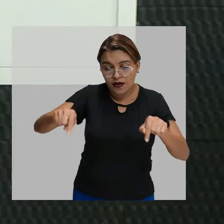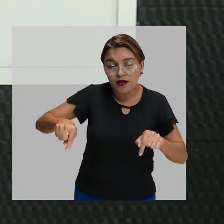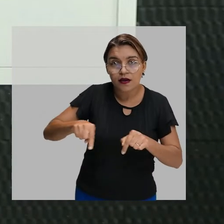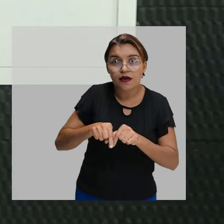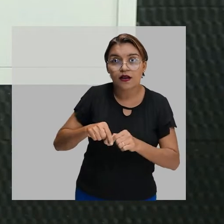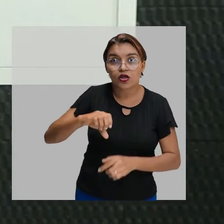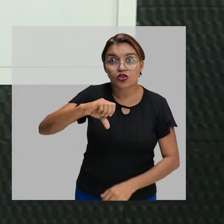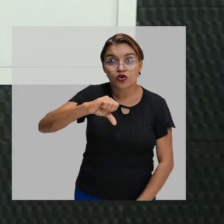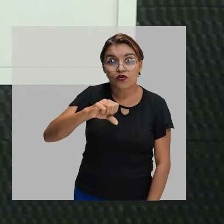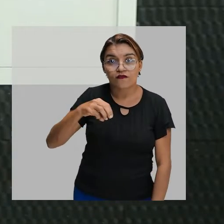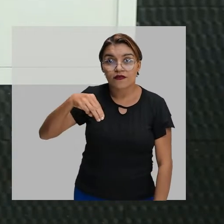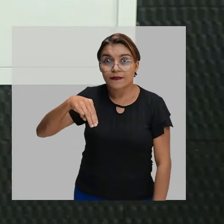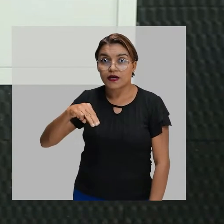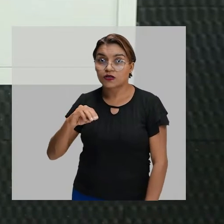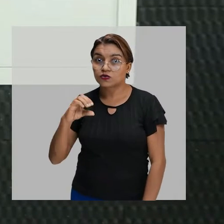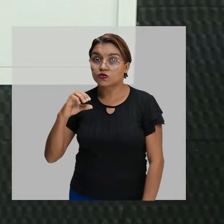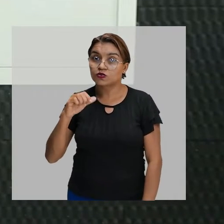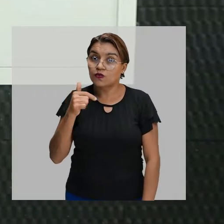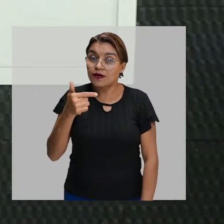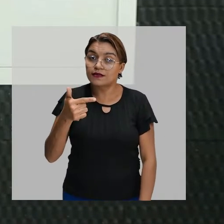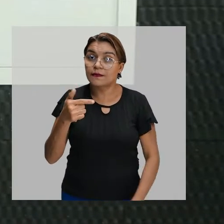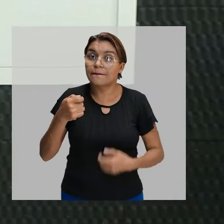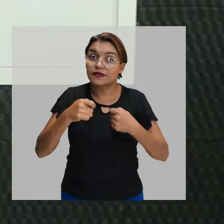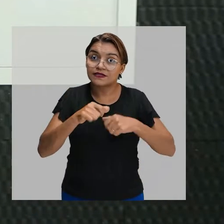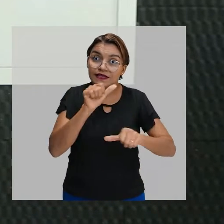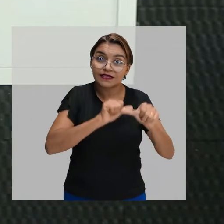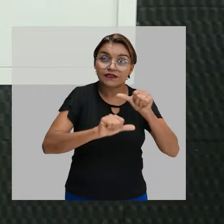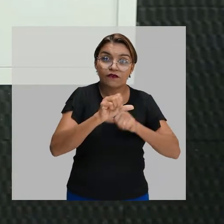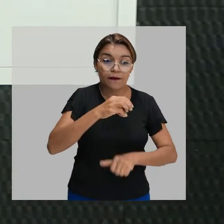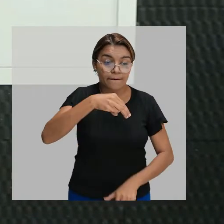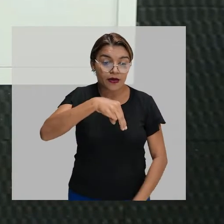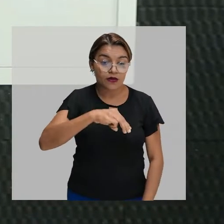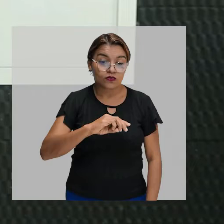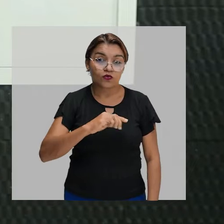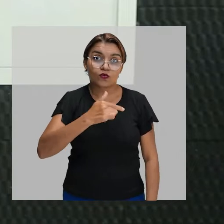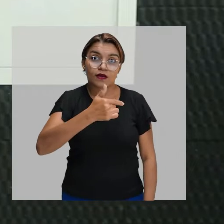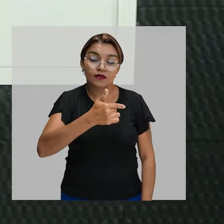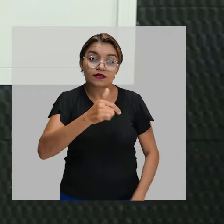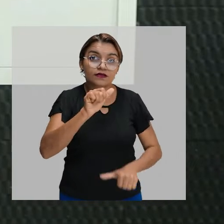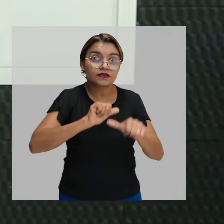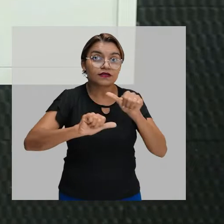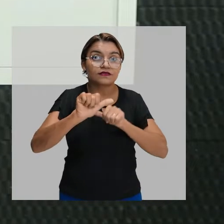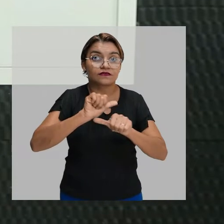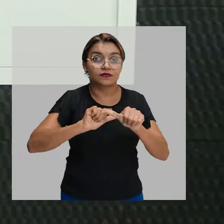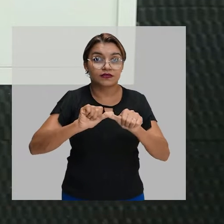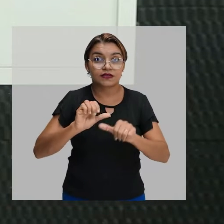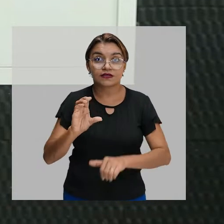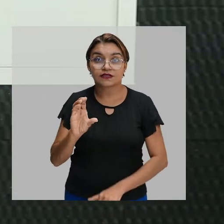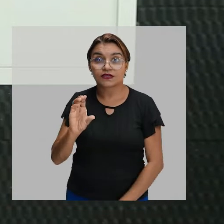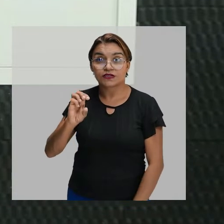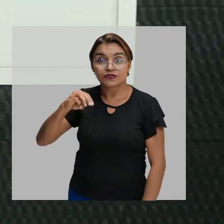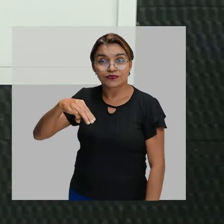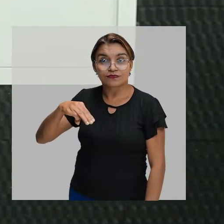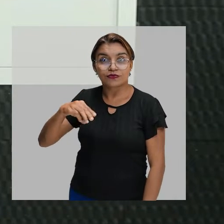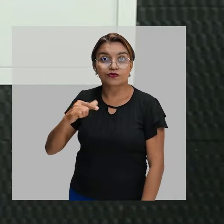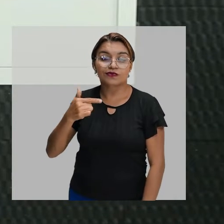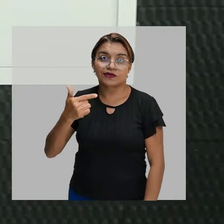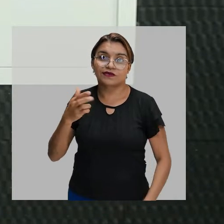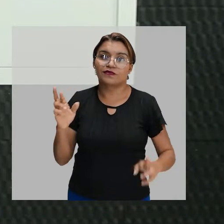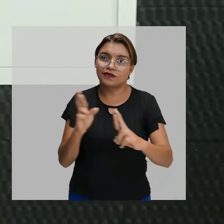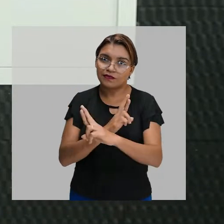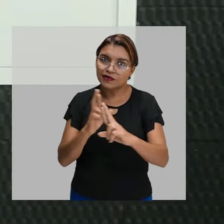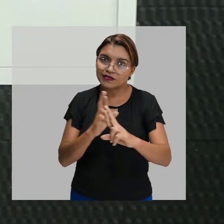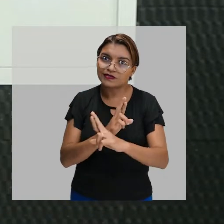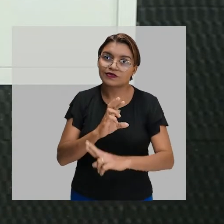em nove metros quadrado eu tenho transformar de metro quadrado para centímetro quadrado é uma